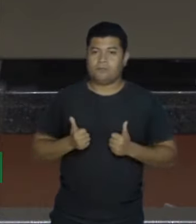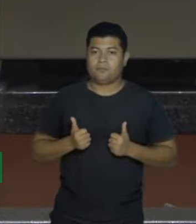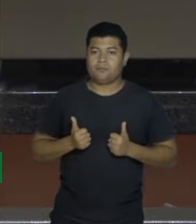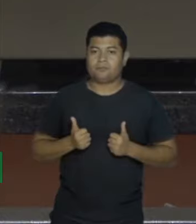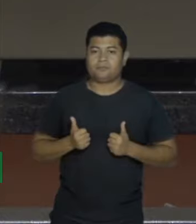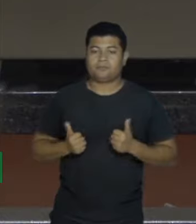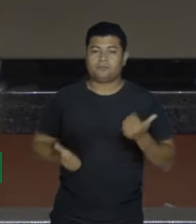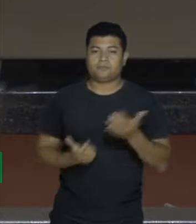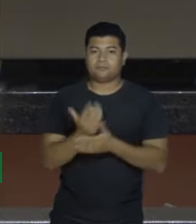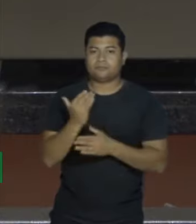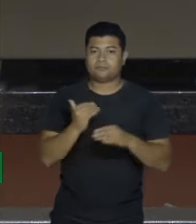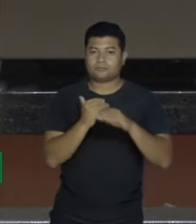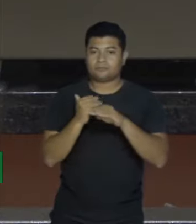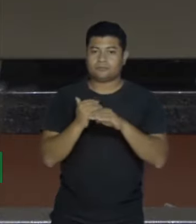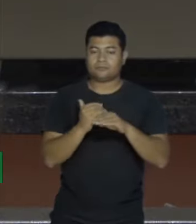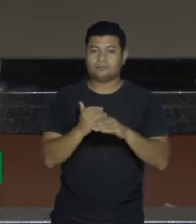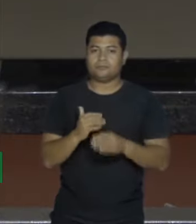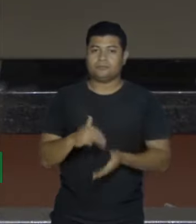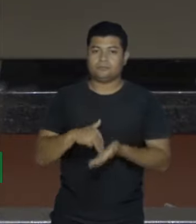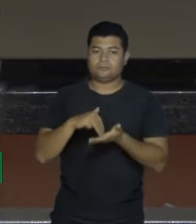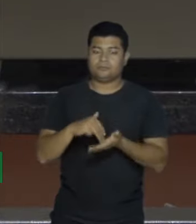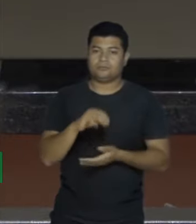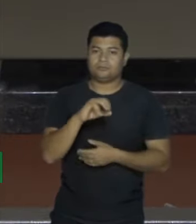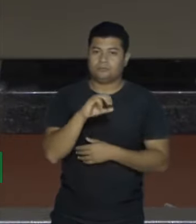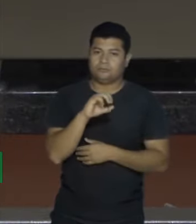encontra aprovado por unanimidade